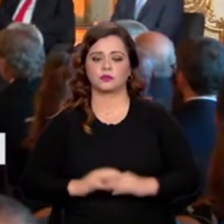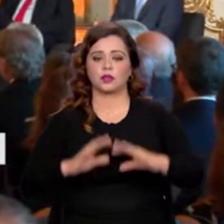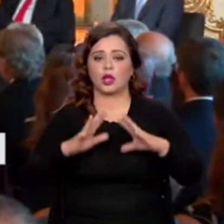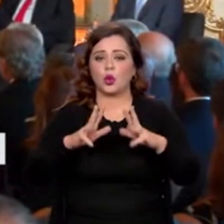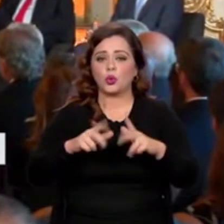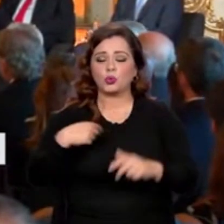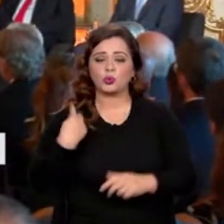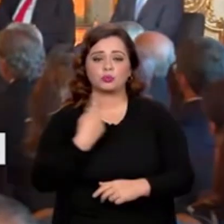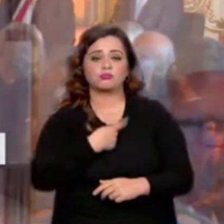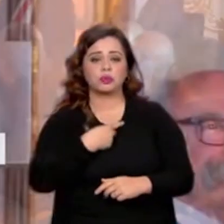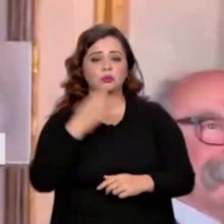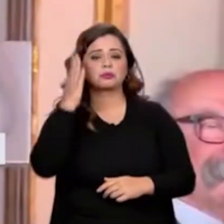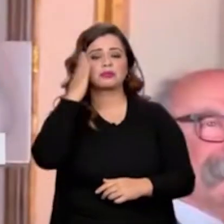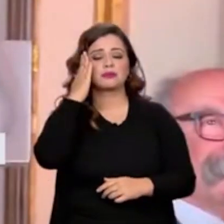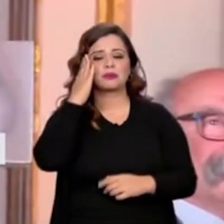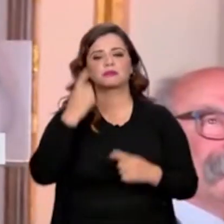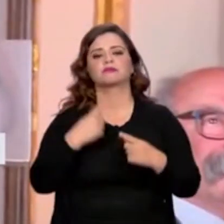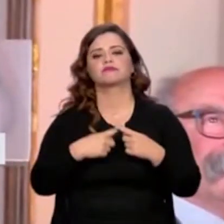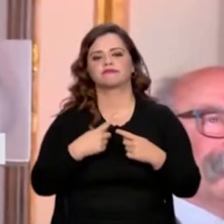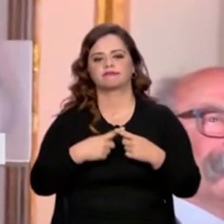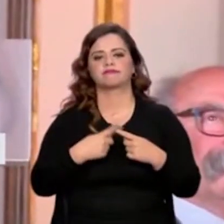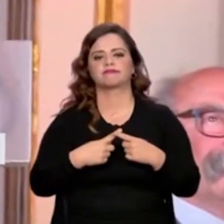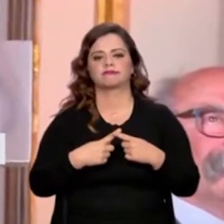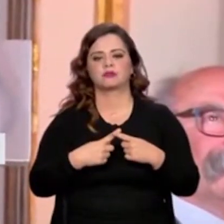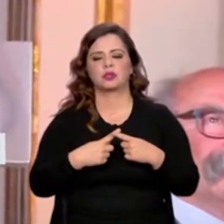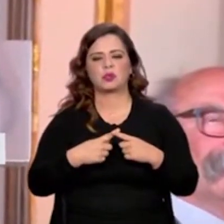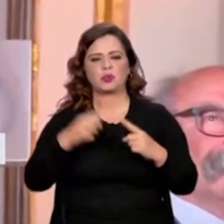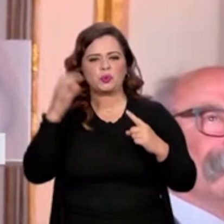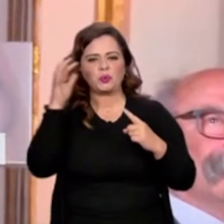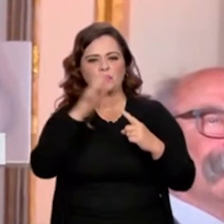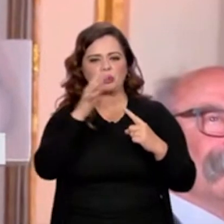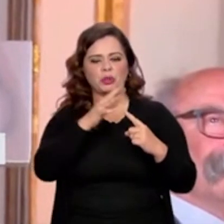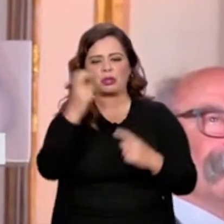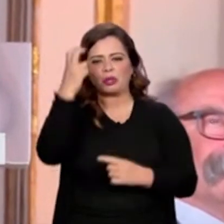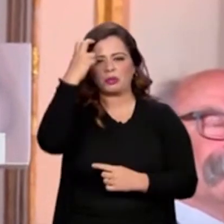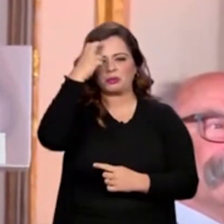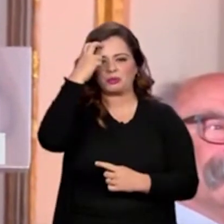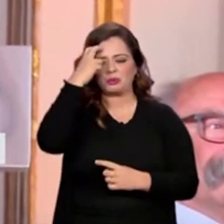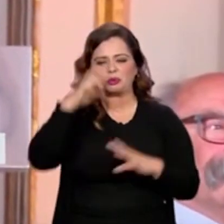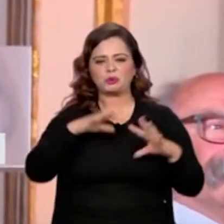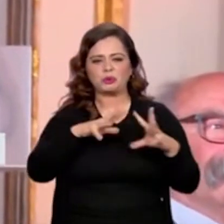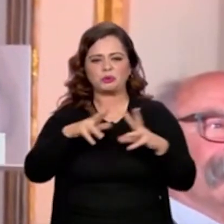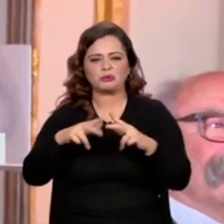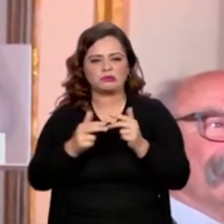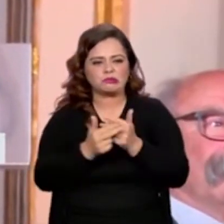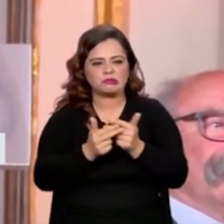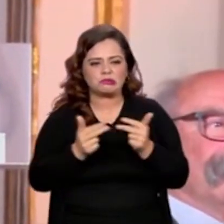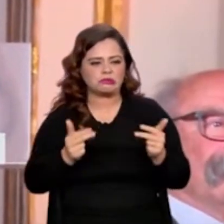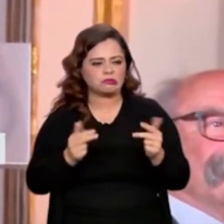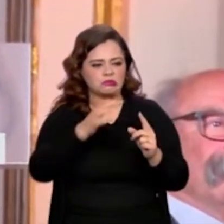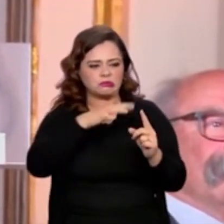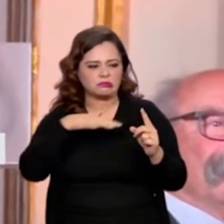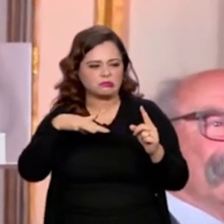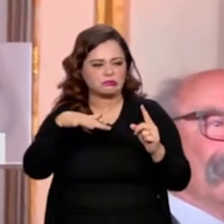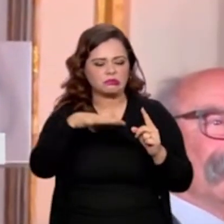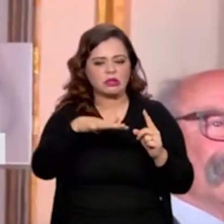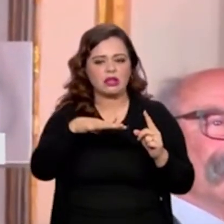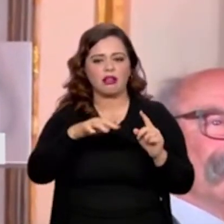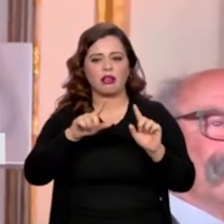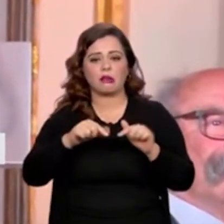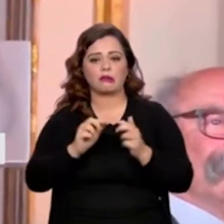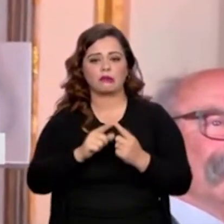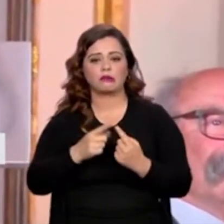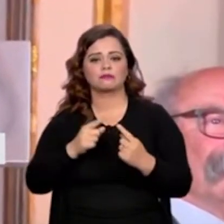Todos nós sabemos por quê. O ataque à cultura em todas as suas formas foi uma dimensão importante